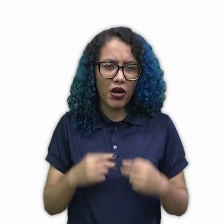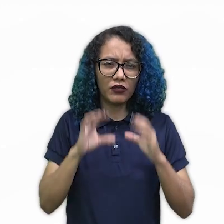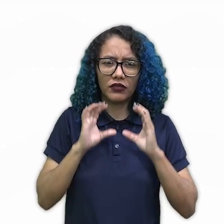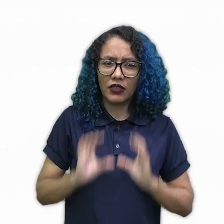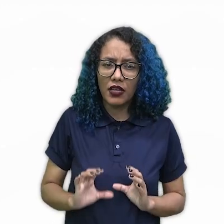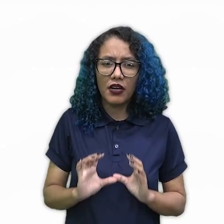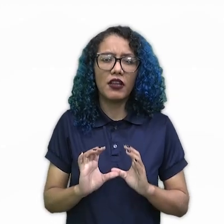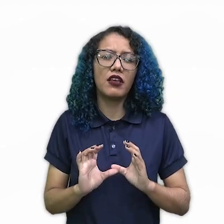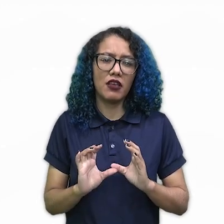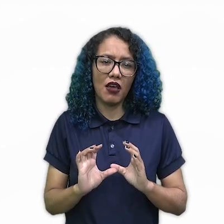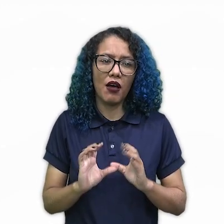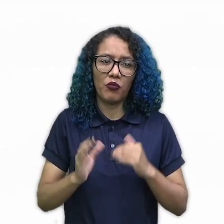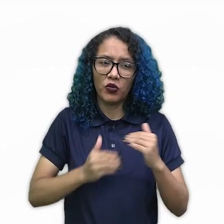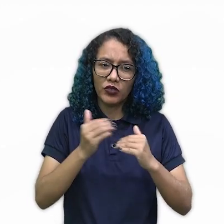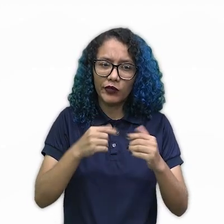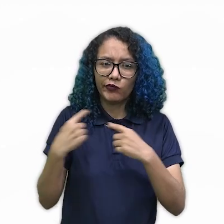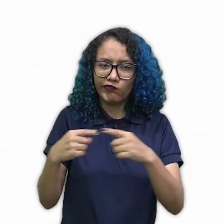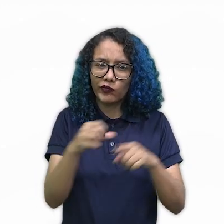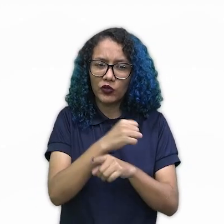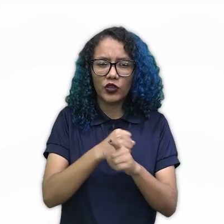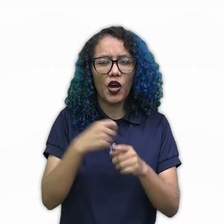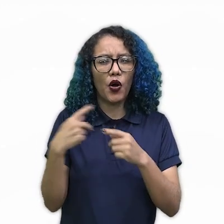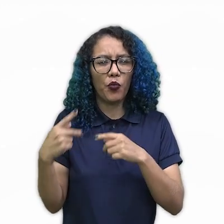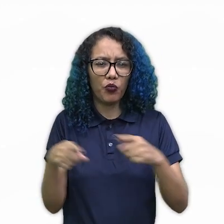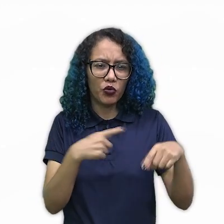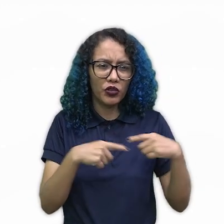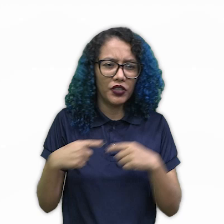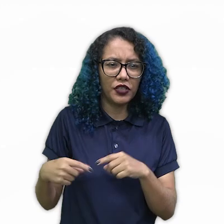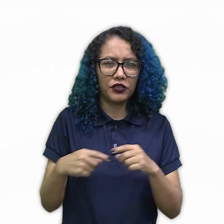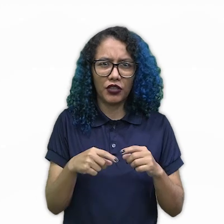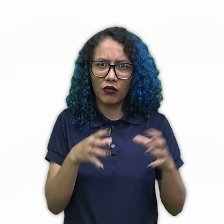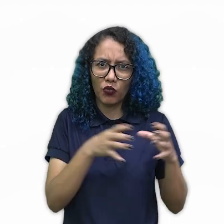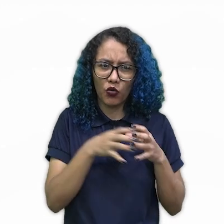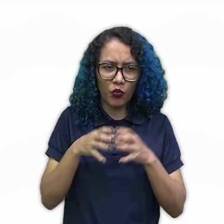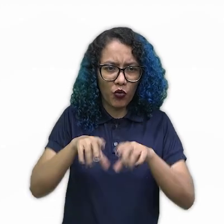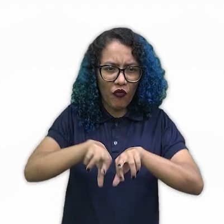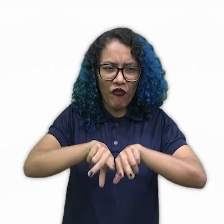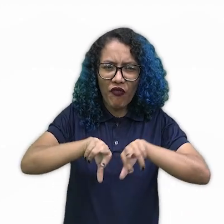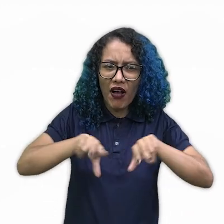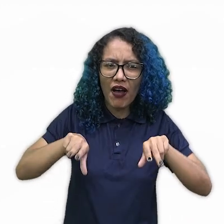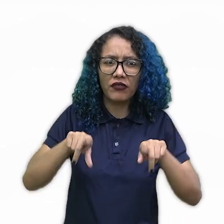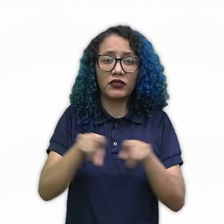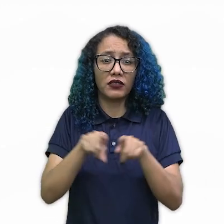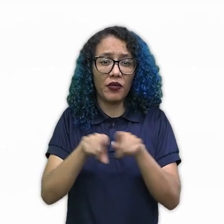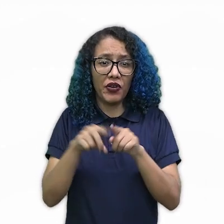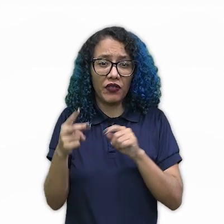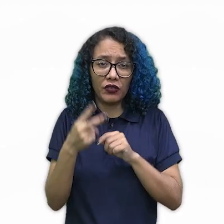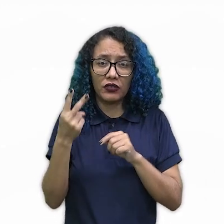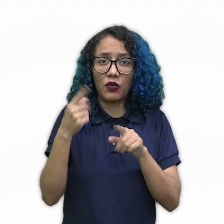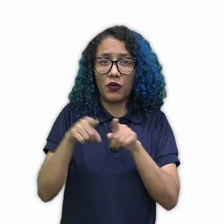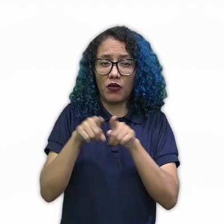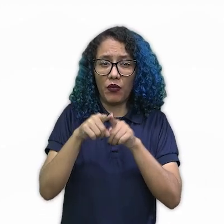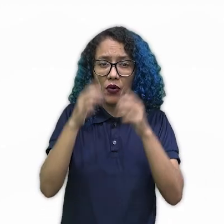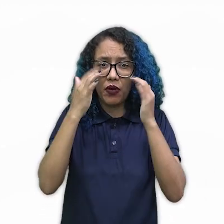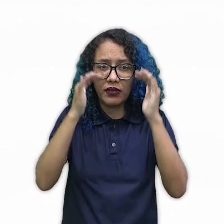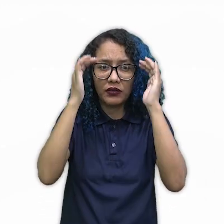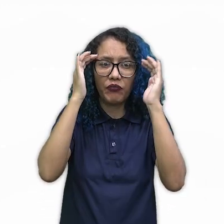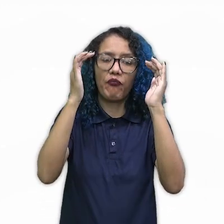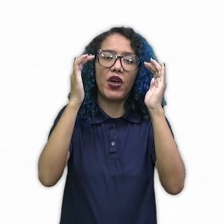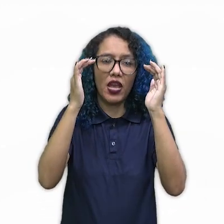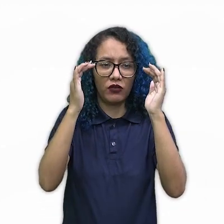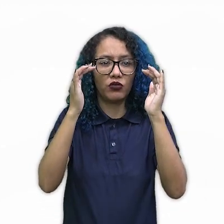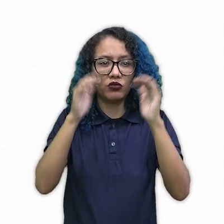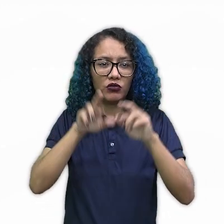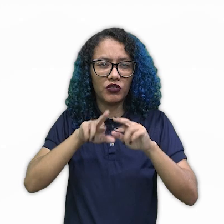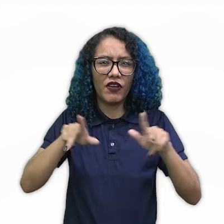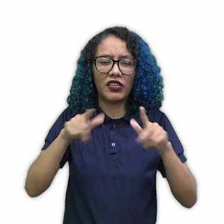de disputas sociais e políticas entre diferentes grupos, bem como o reconhecimento e o respeito